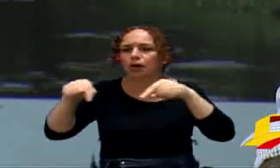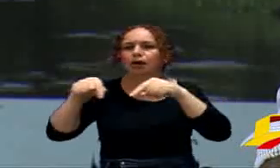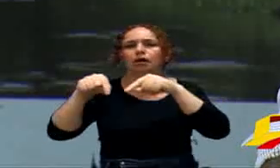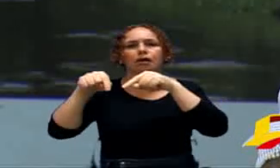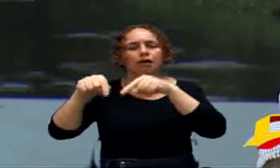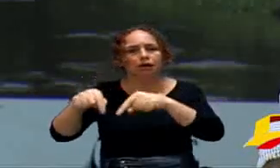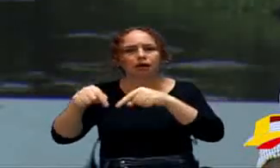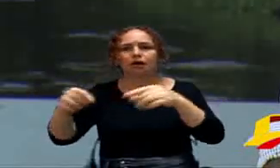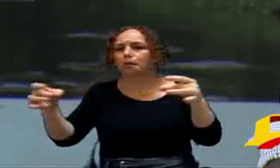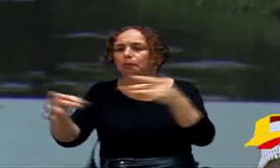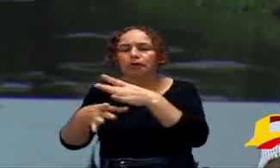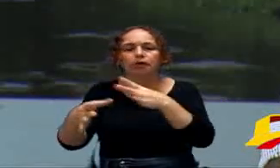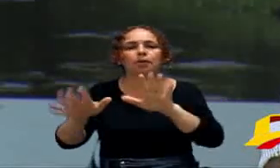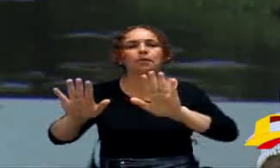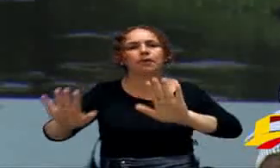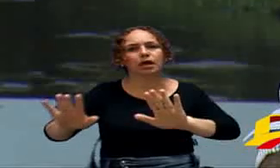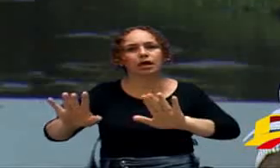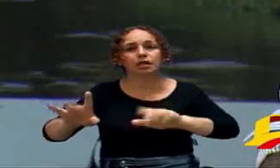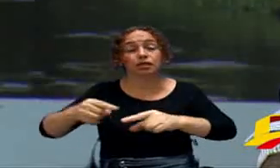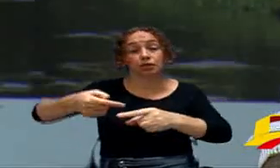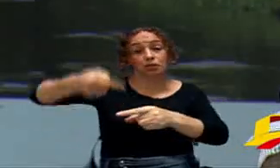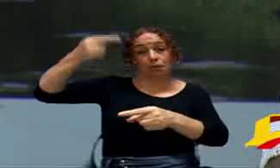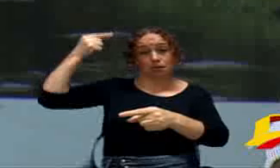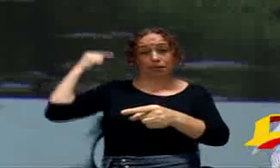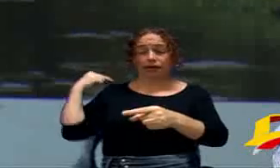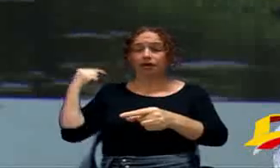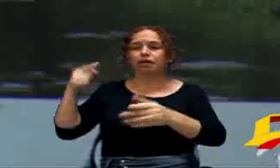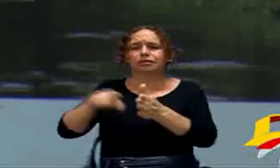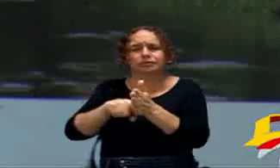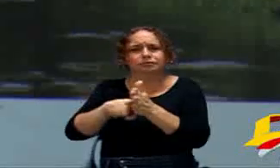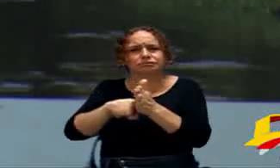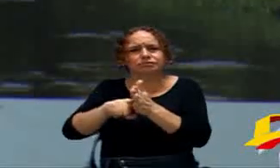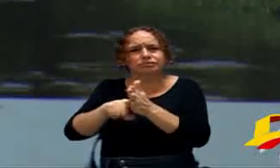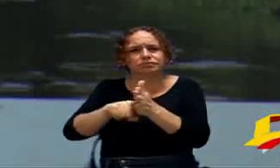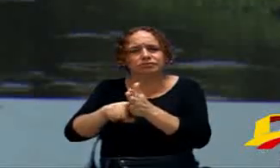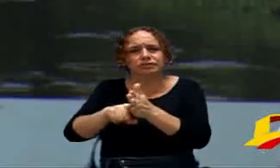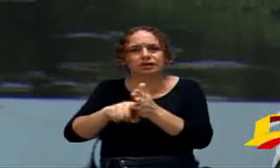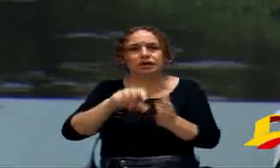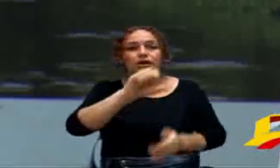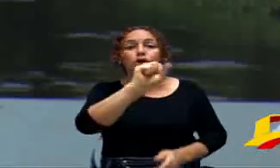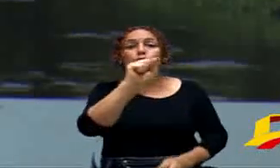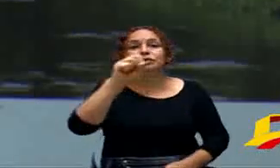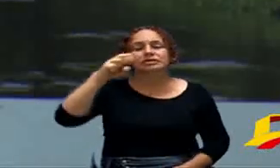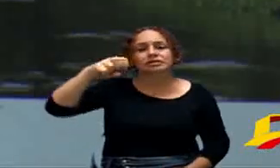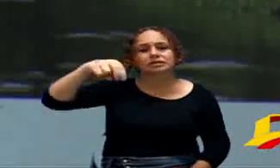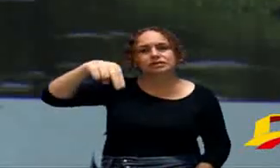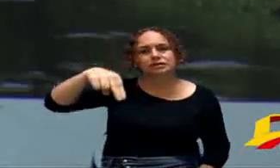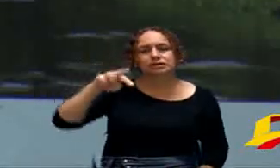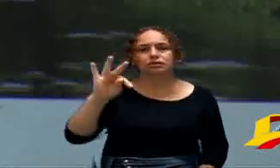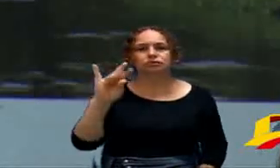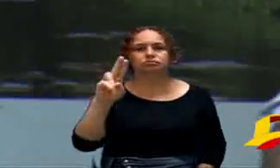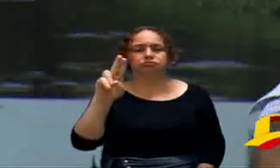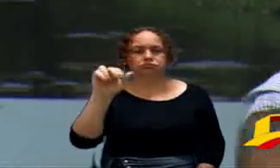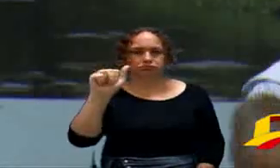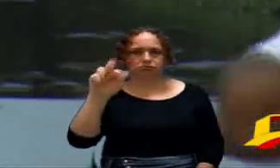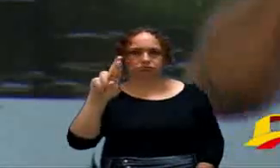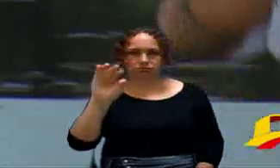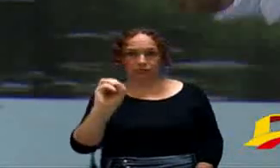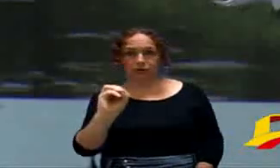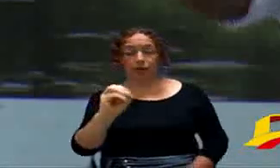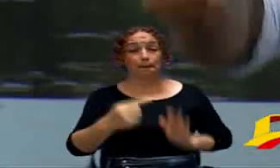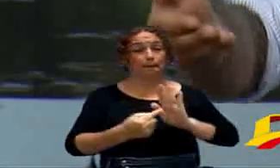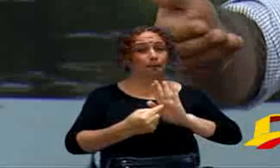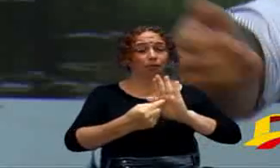documentação estava sendo analisada, o santuário não apresentou, ele apresentou única e exclusivamente projetos